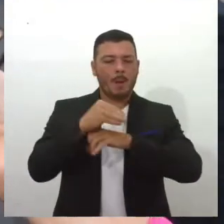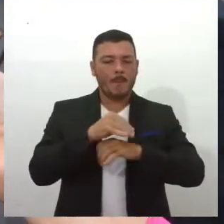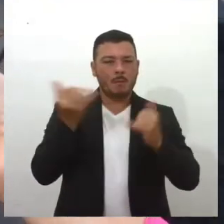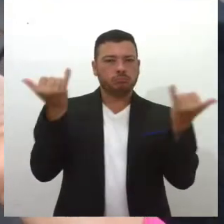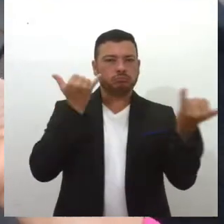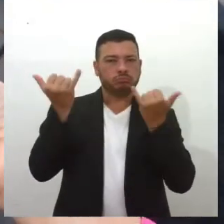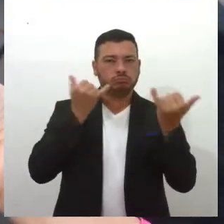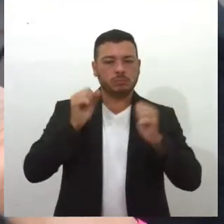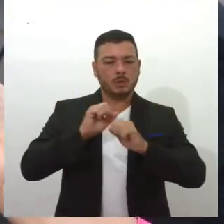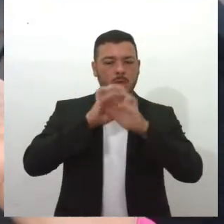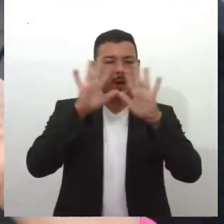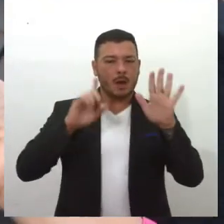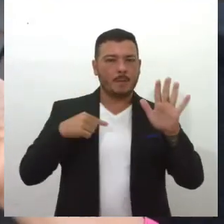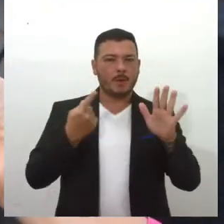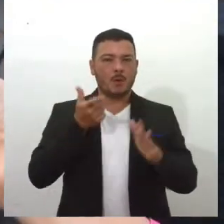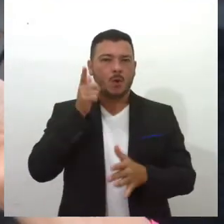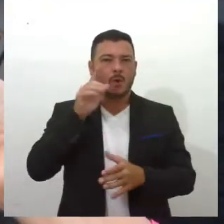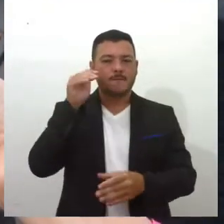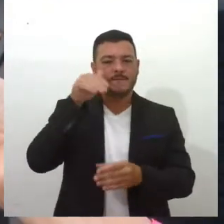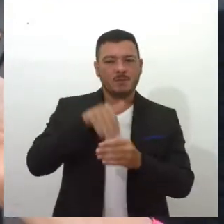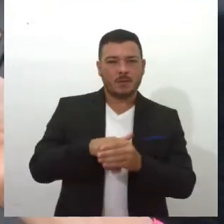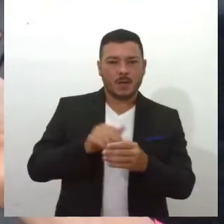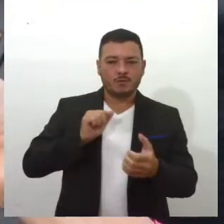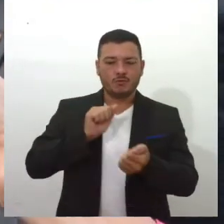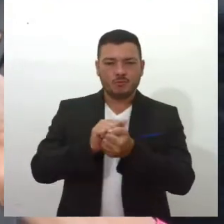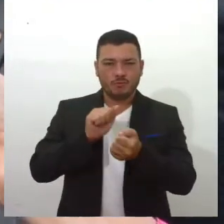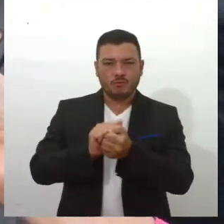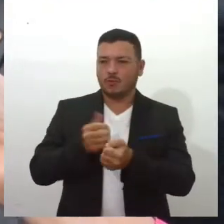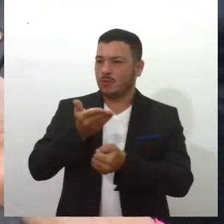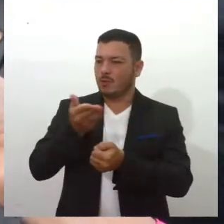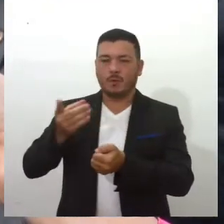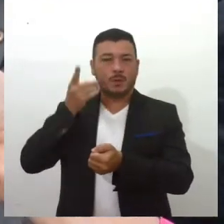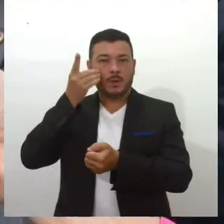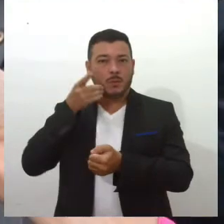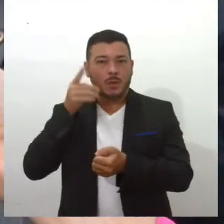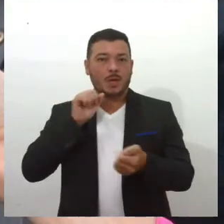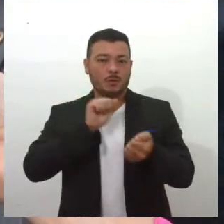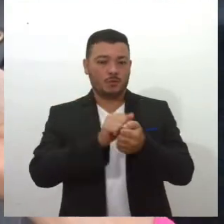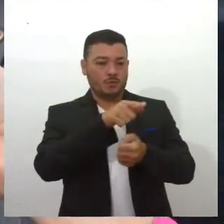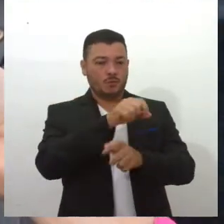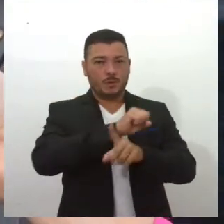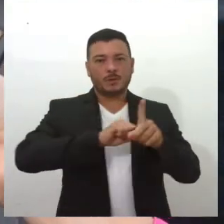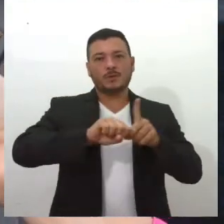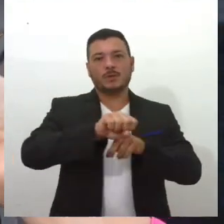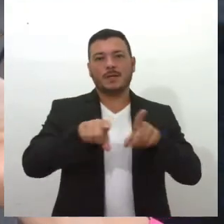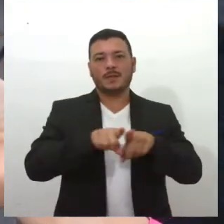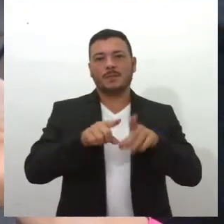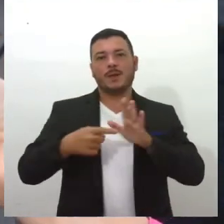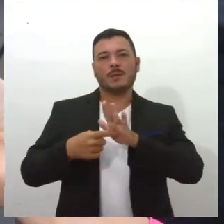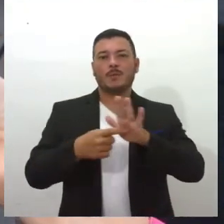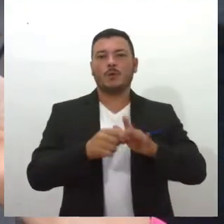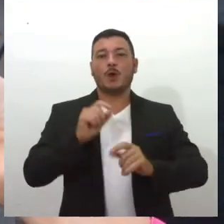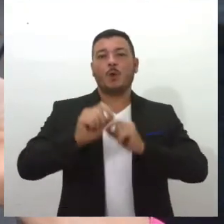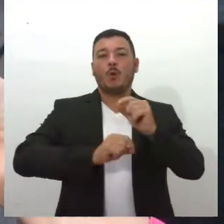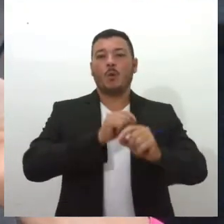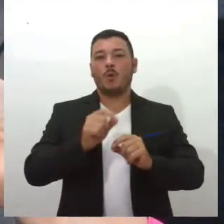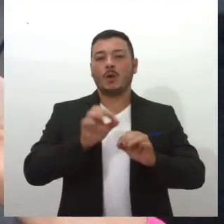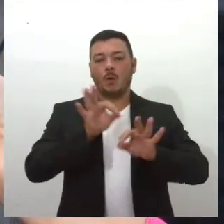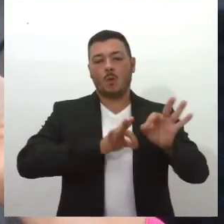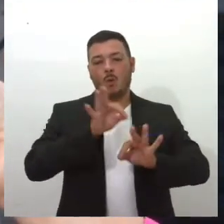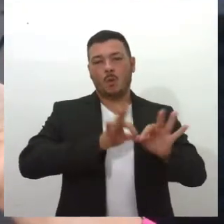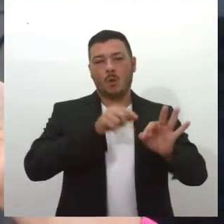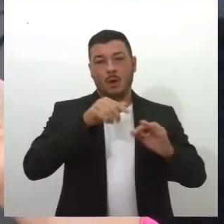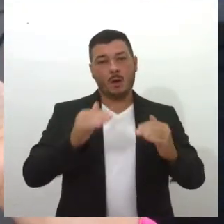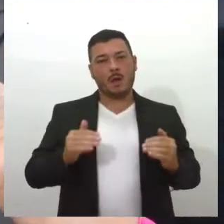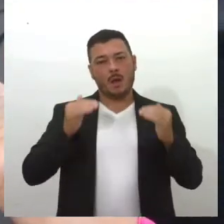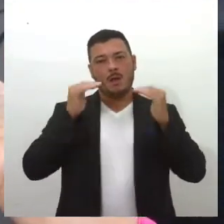necessárias para que a gente possa, junto aos pares e junto à sociedade sergipana, mostrar o que está sendo construído, que é um avanço,